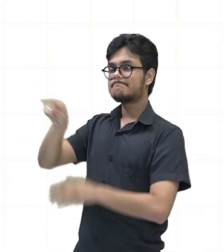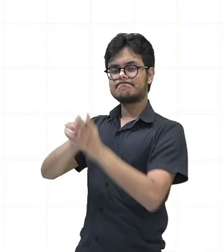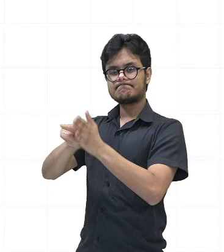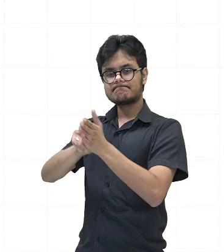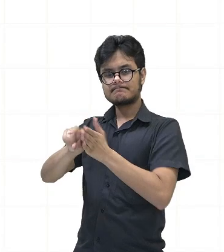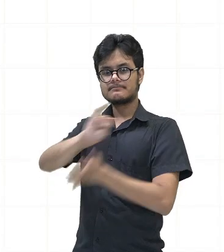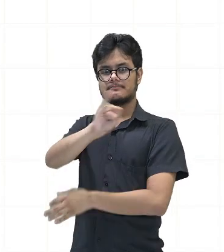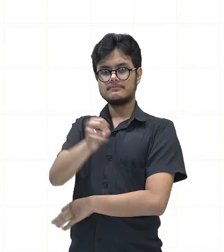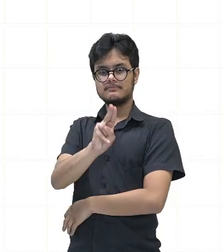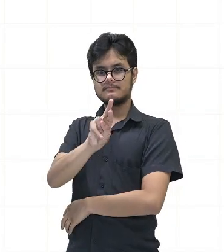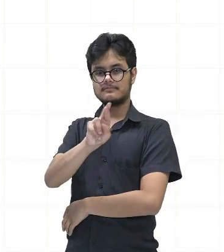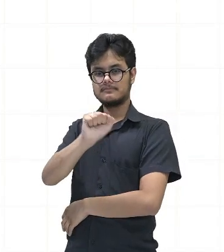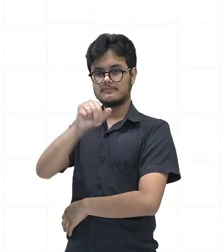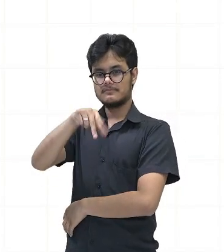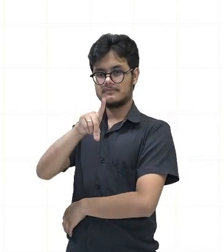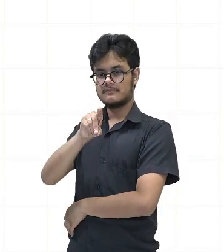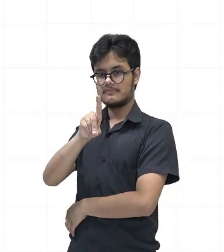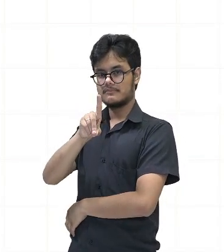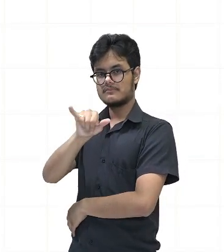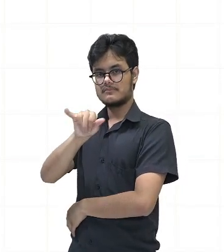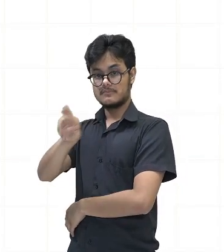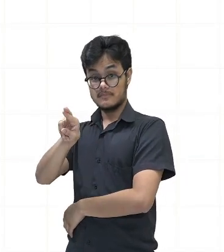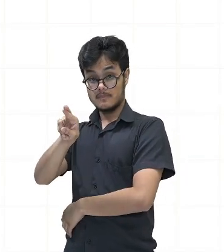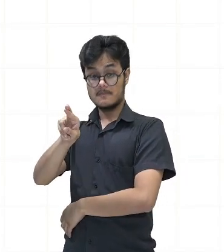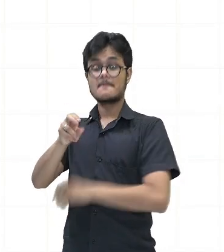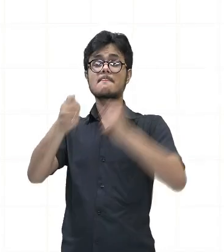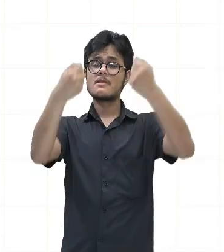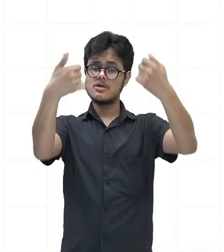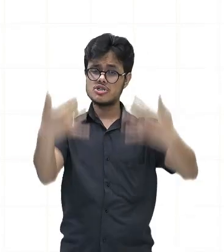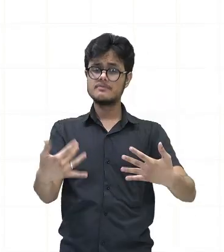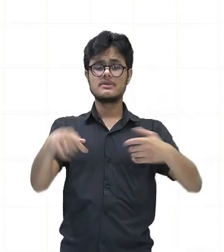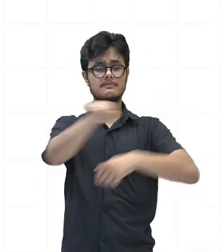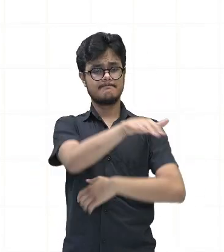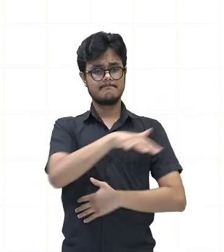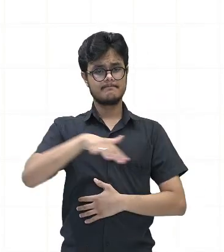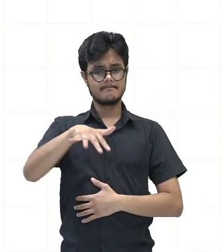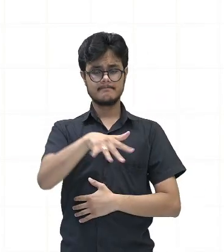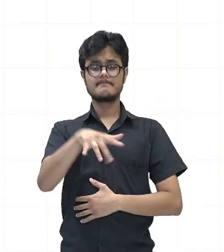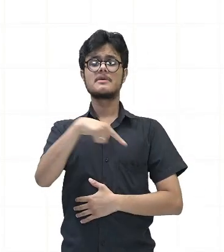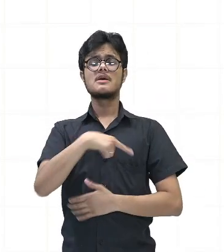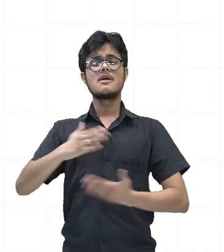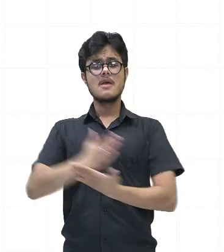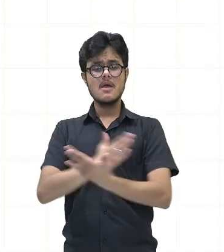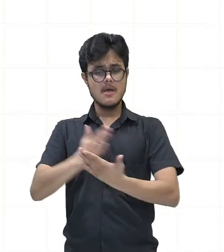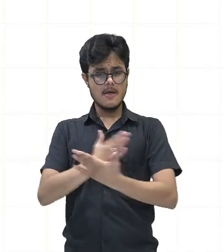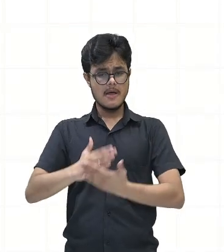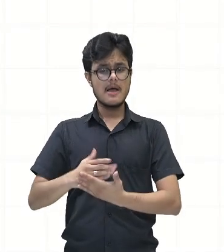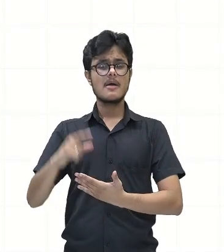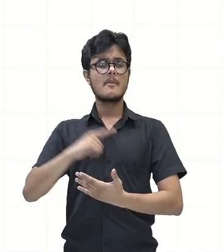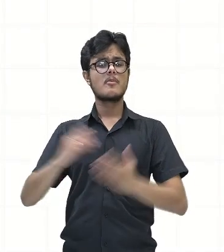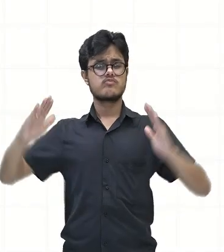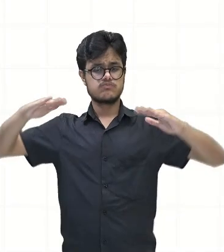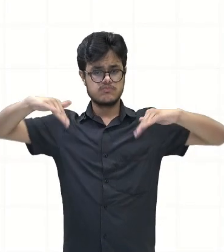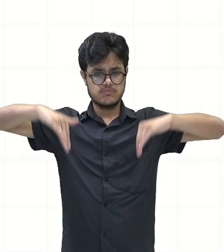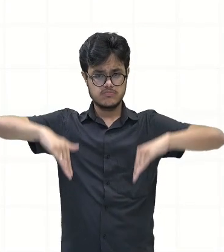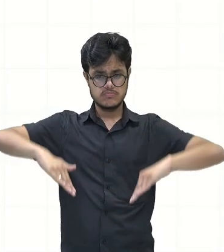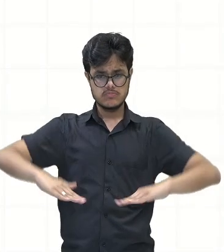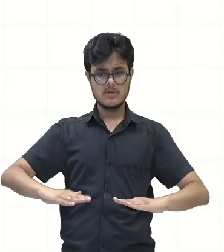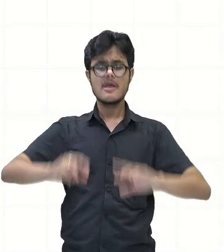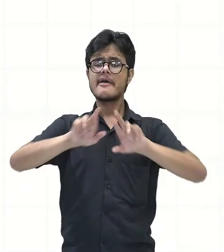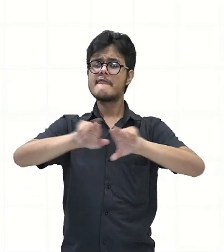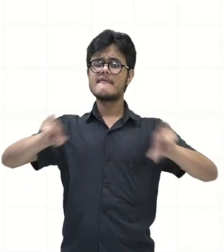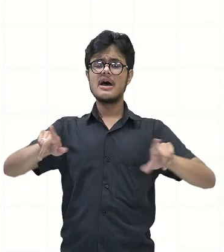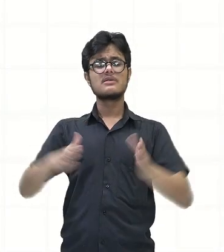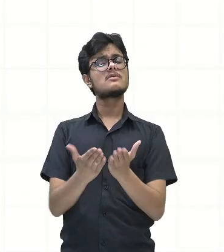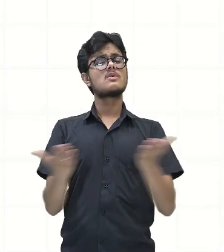brasileiro. E o relevo amazônico, ele é classificado de acordo com algumas subunidades, né? E nós